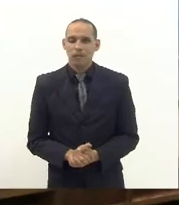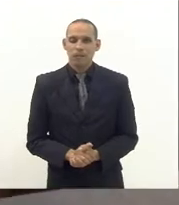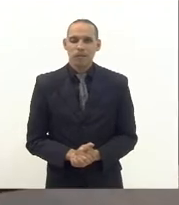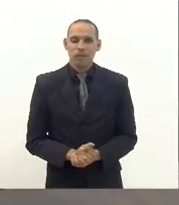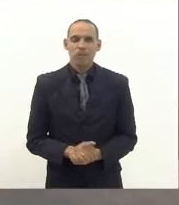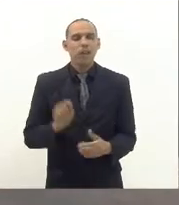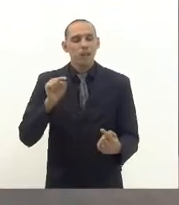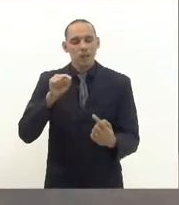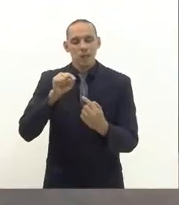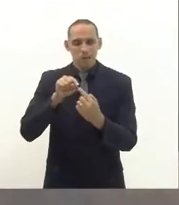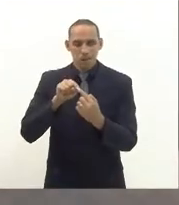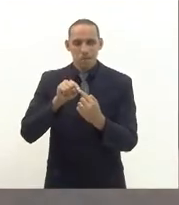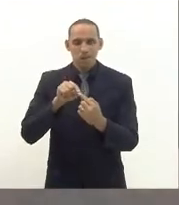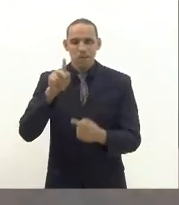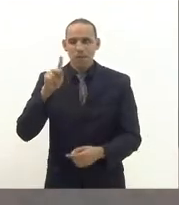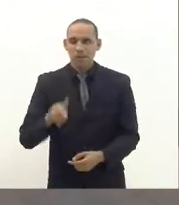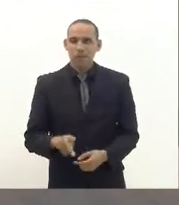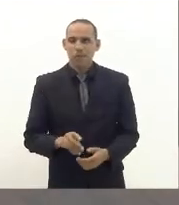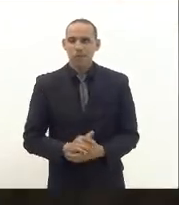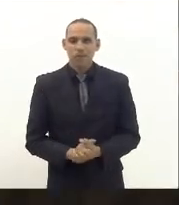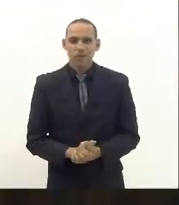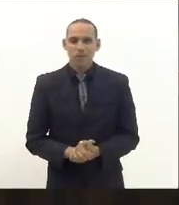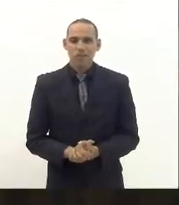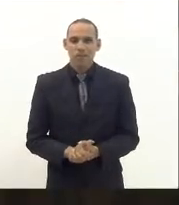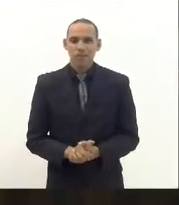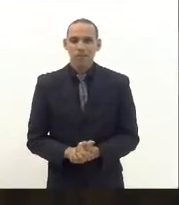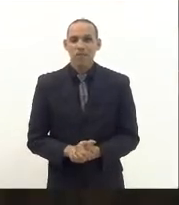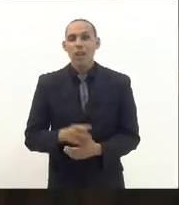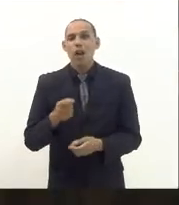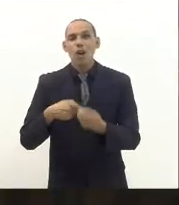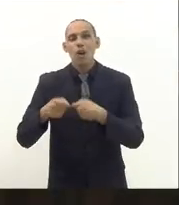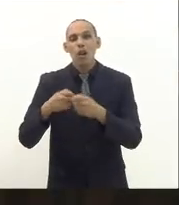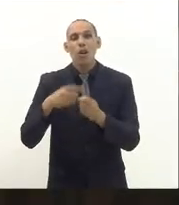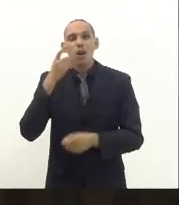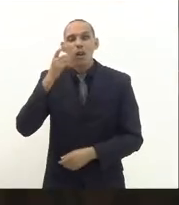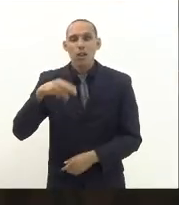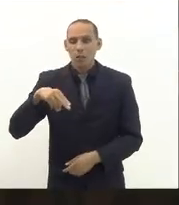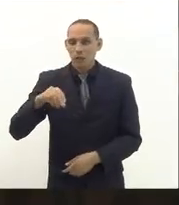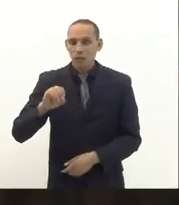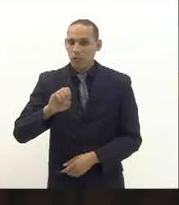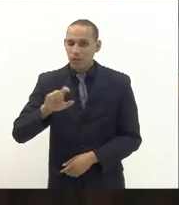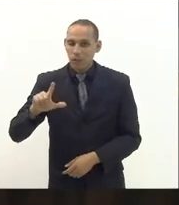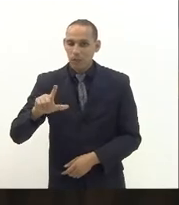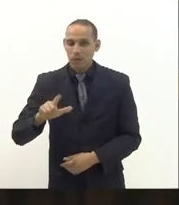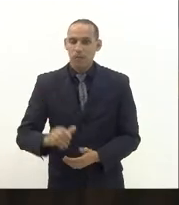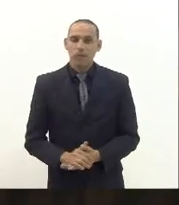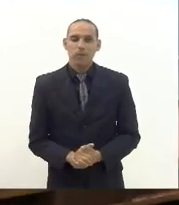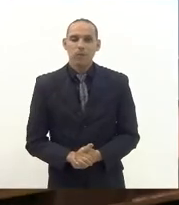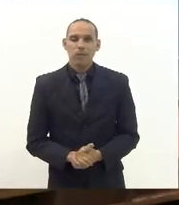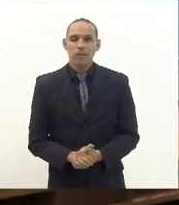o parecer favorável presidente da Comissão de Economia Deputado Manoel de Carvalho